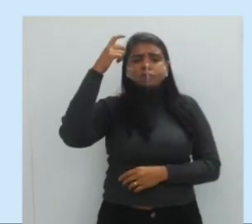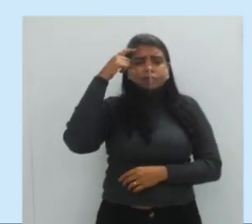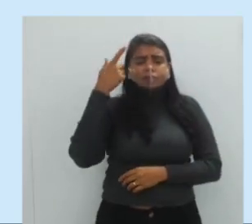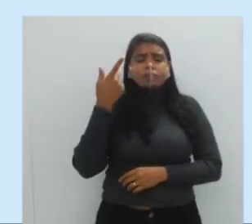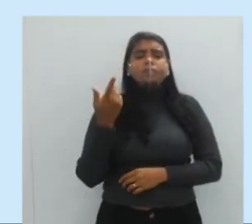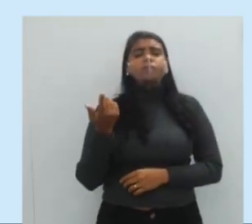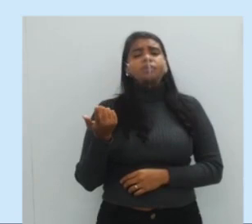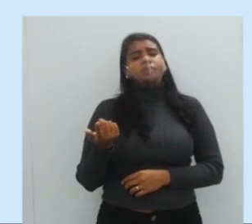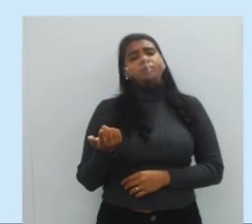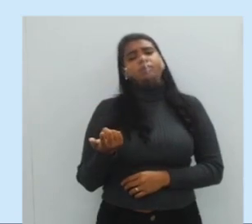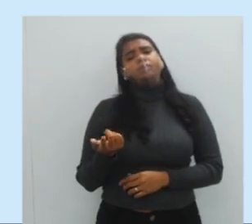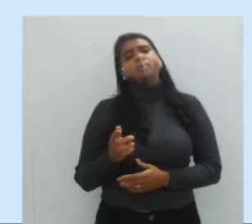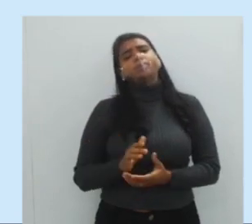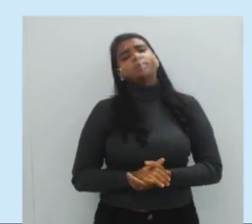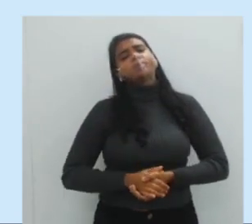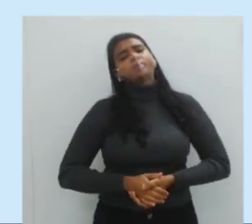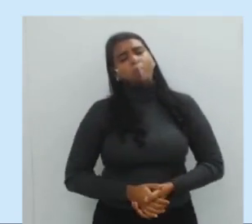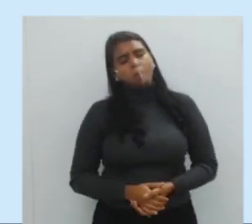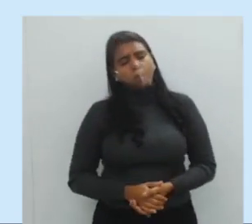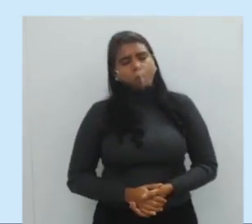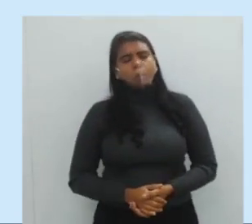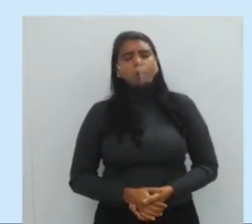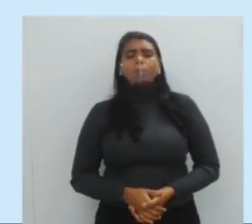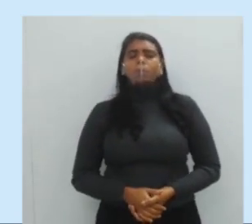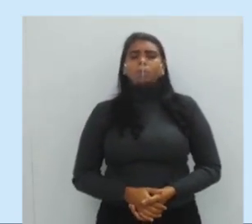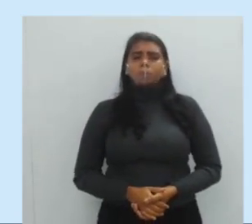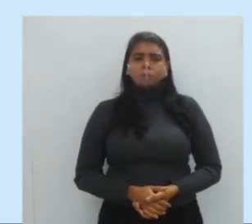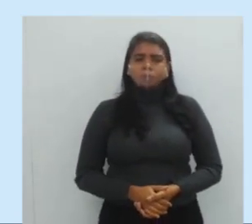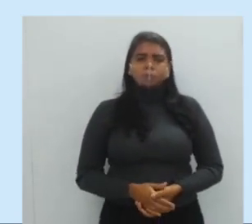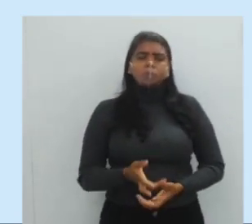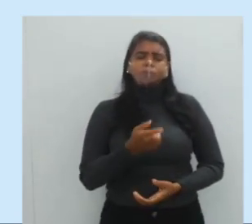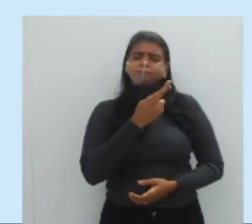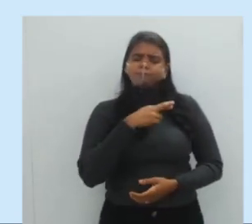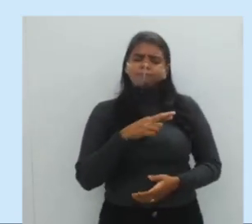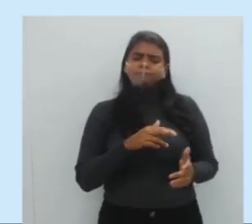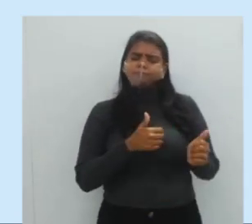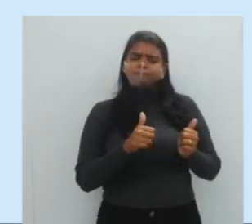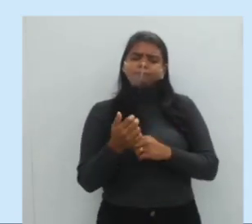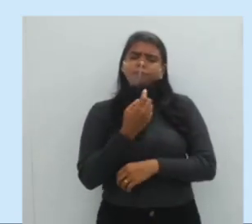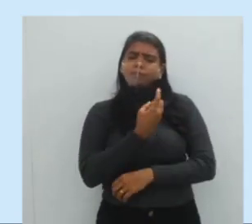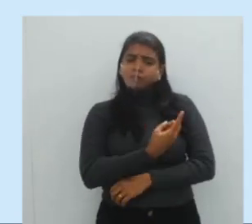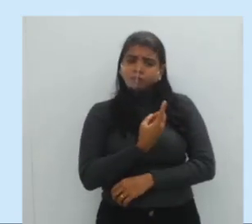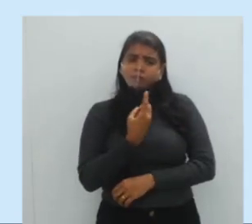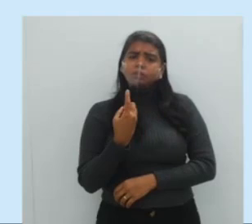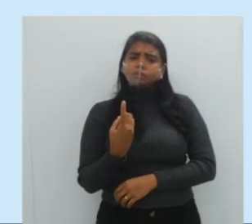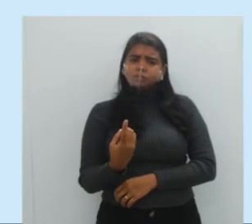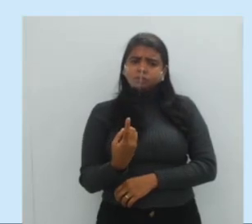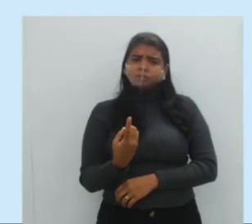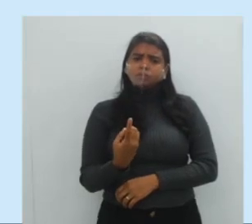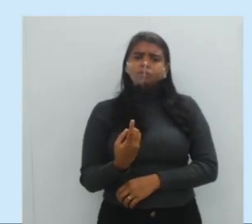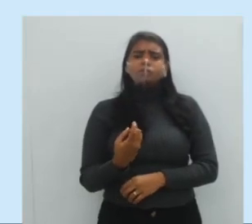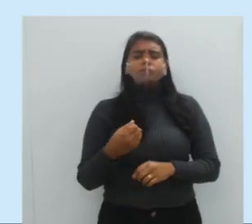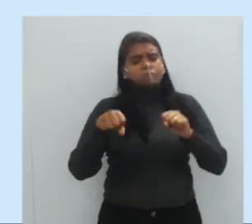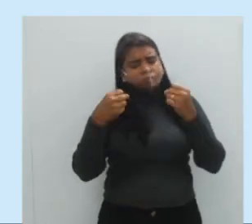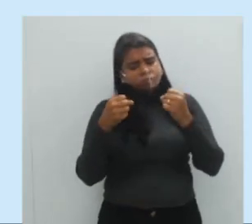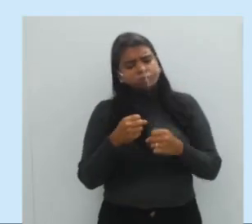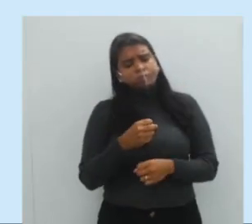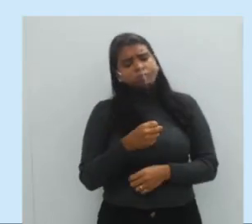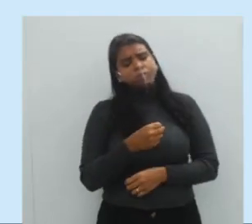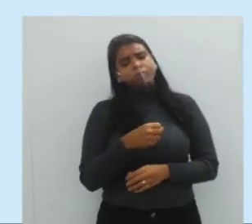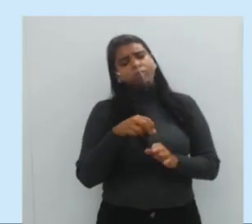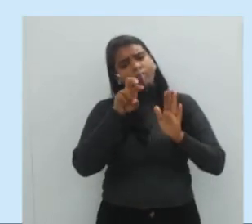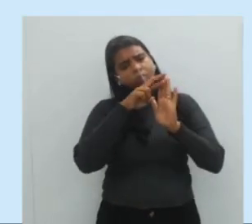pluralidade, a pluralidade de pensamento, essa pluralidade religiosa. Então cada religião tem a